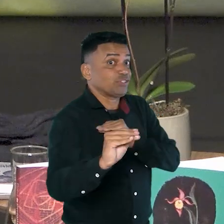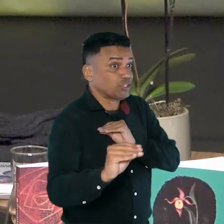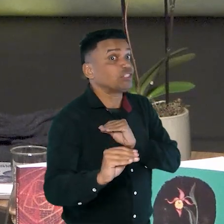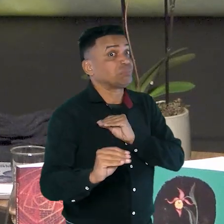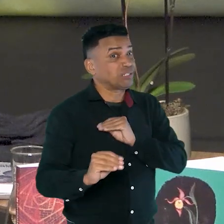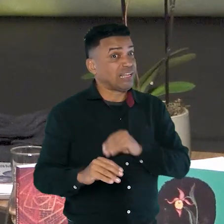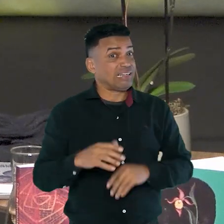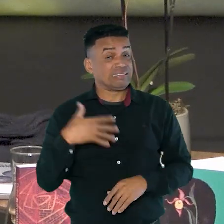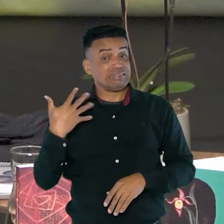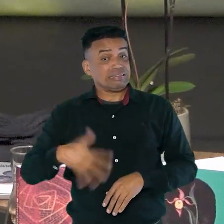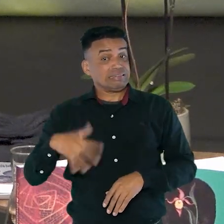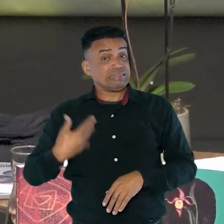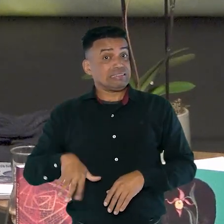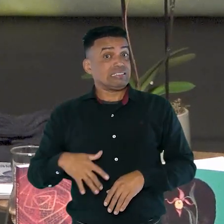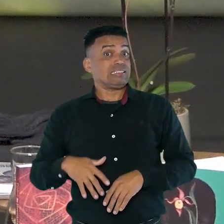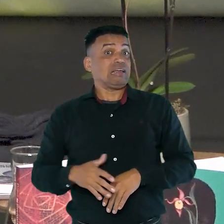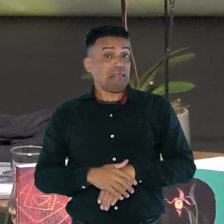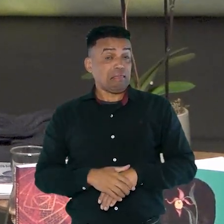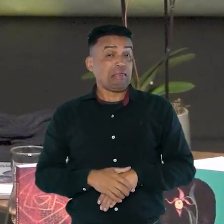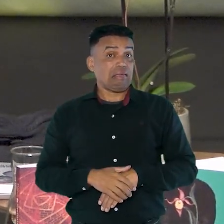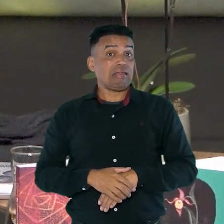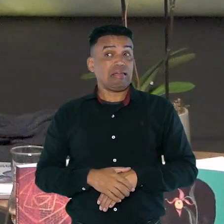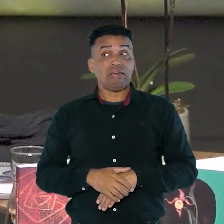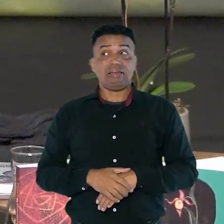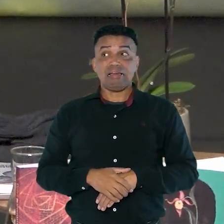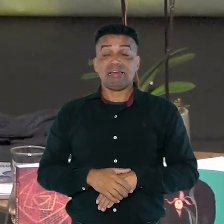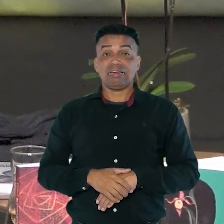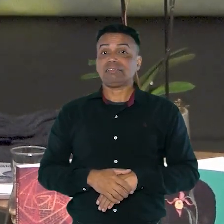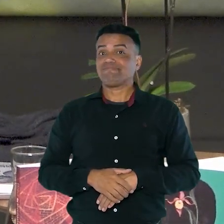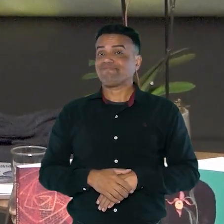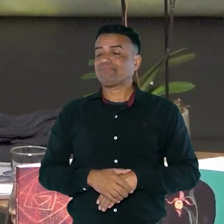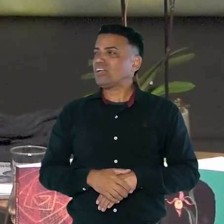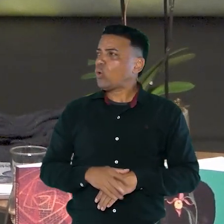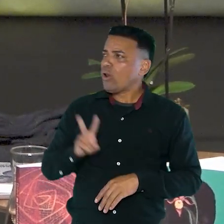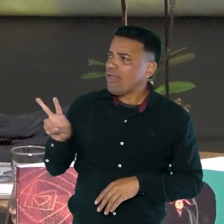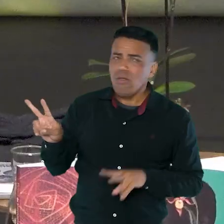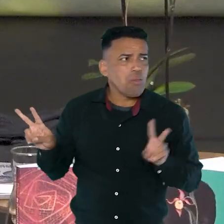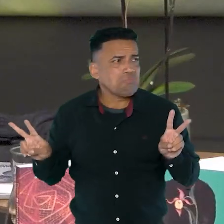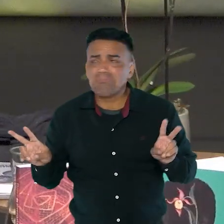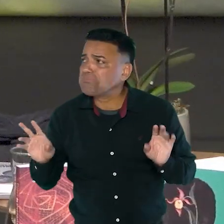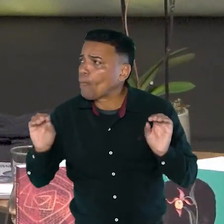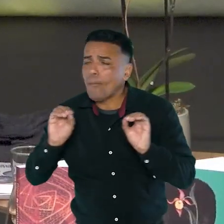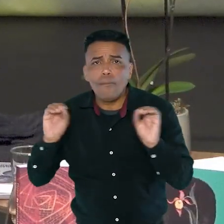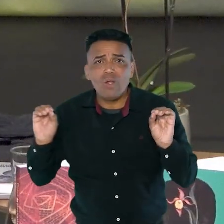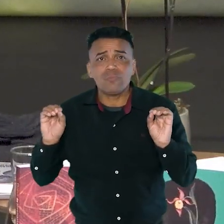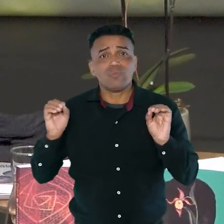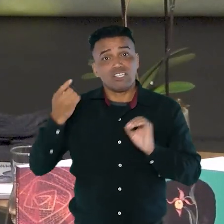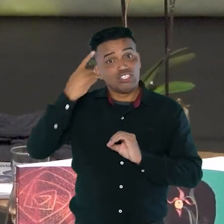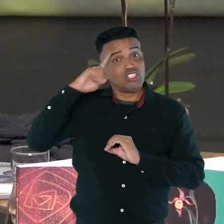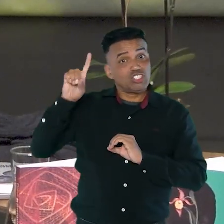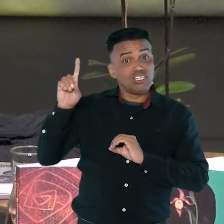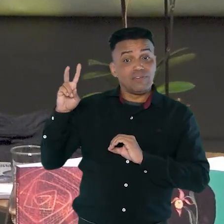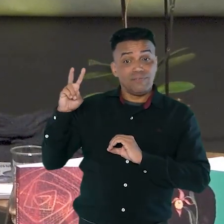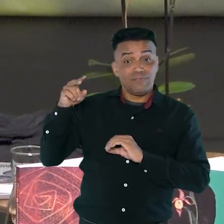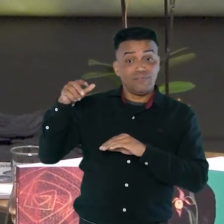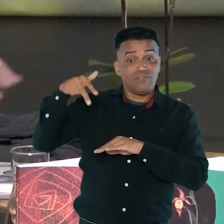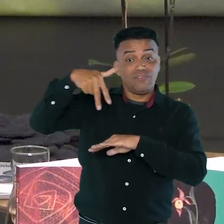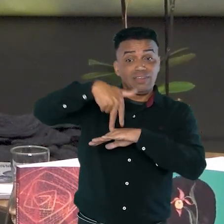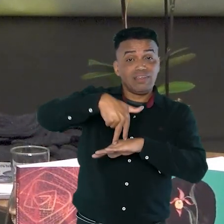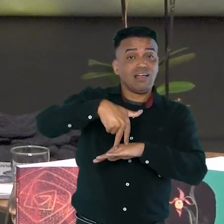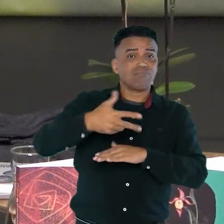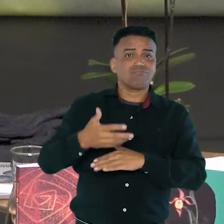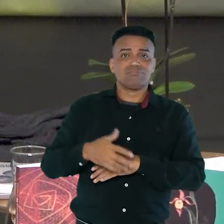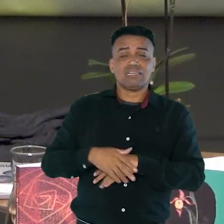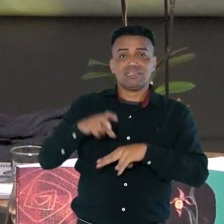ia embora. Quando ele saiu, eu ia olhar onde ele tinha olhado e não via nada. Aí outro dia ele vinha, sentava, olhava os lados, sentava e